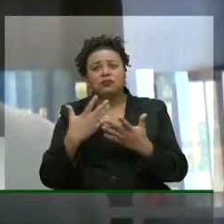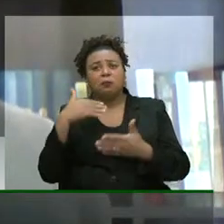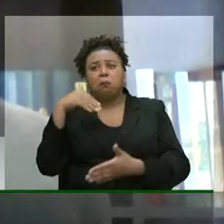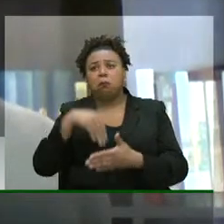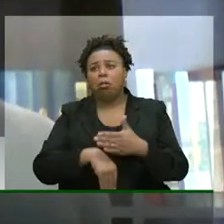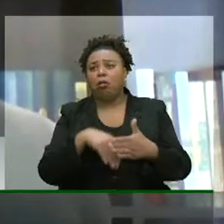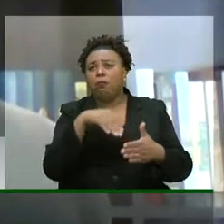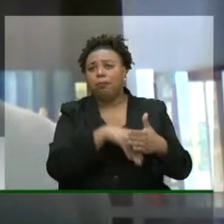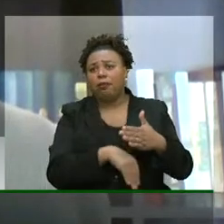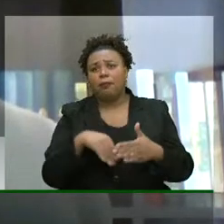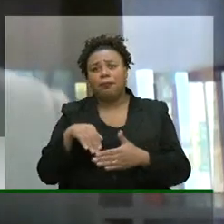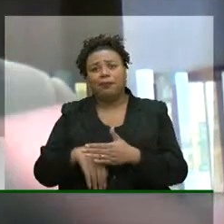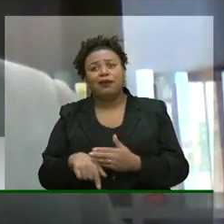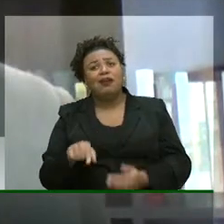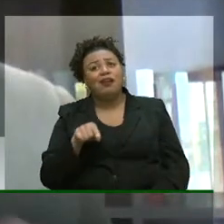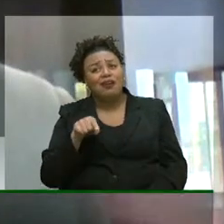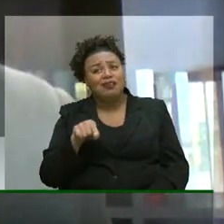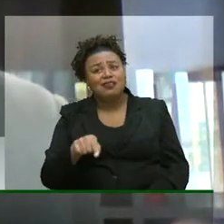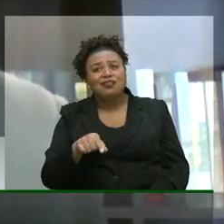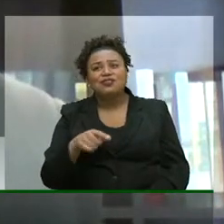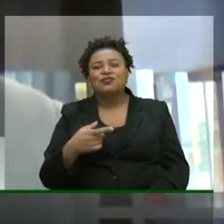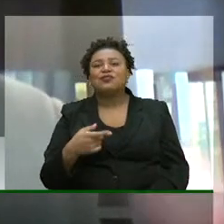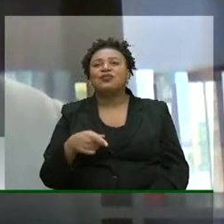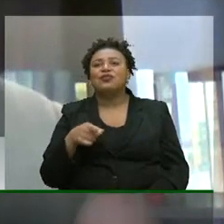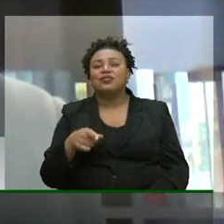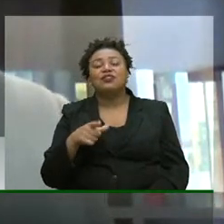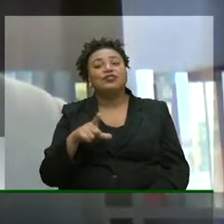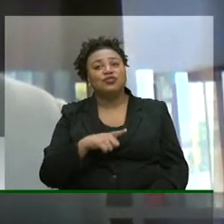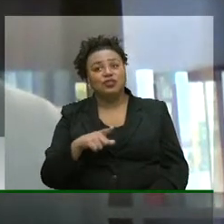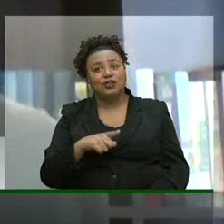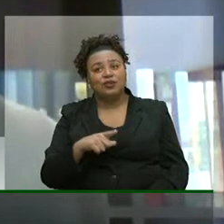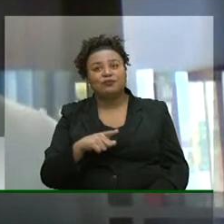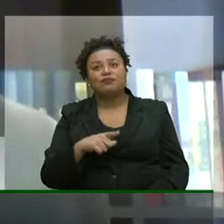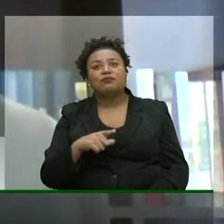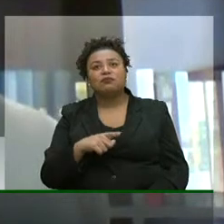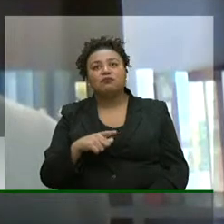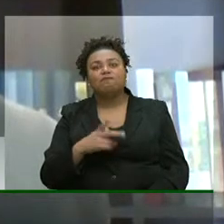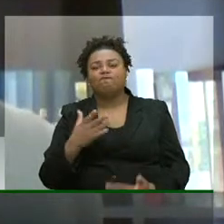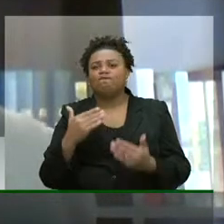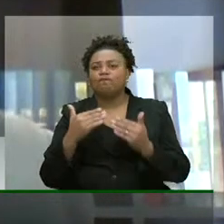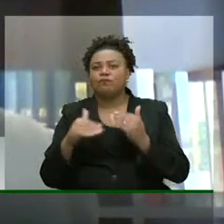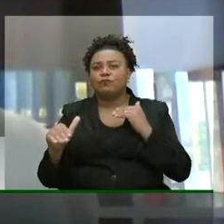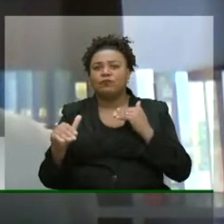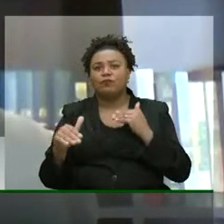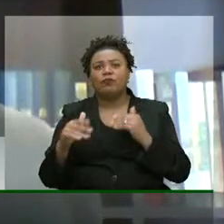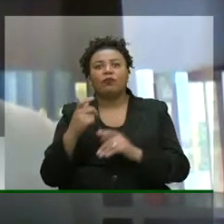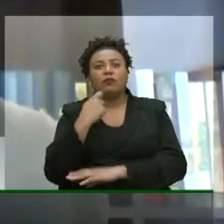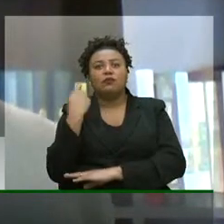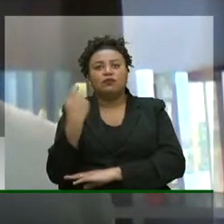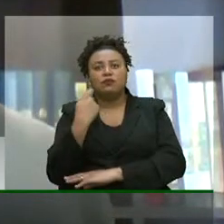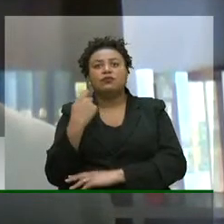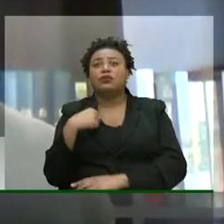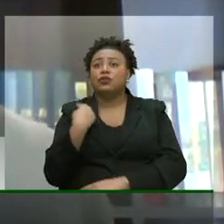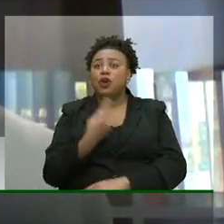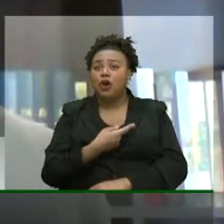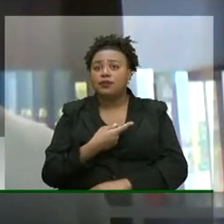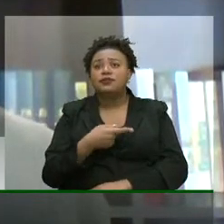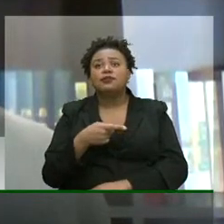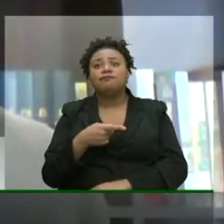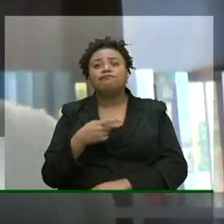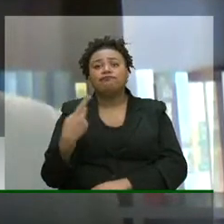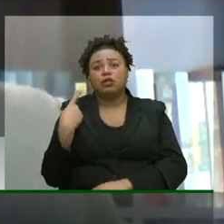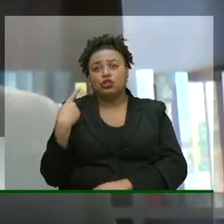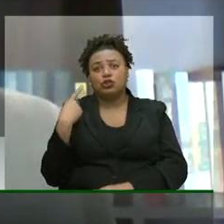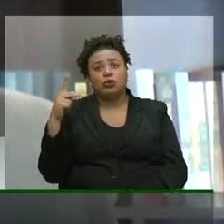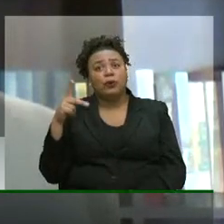terra, era isso que havia uma contrariedade na sociedade, que nós, da bancada do Partido dos